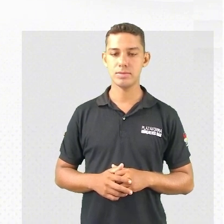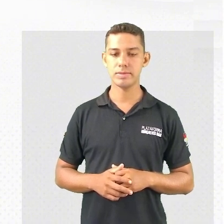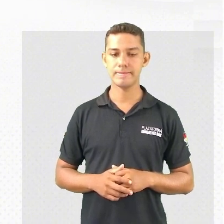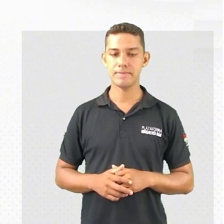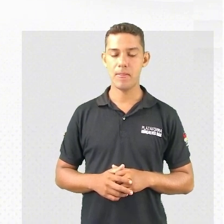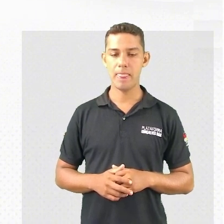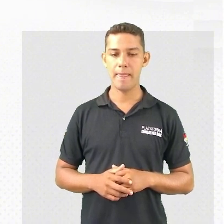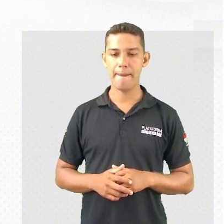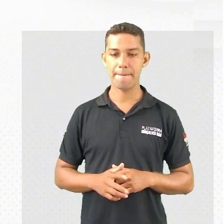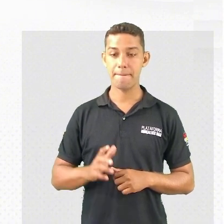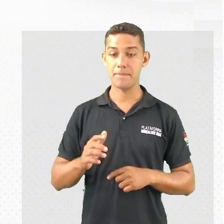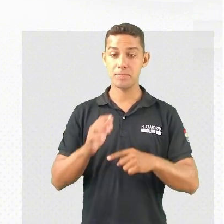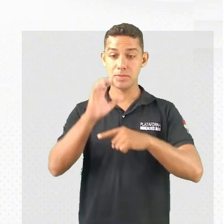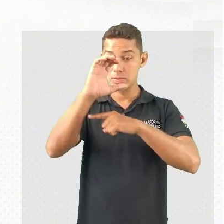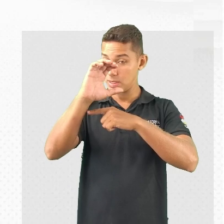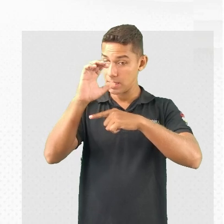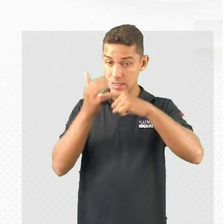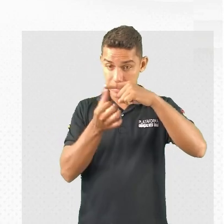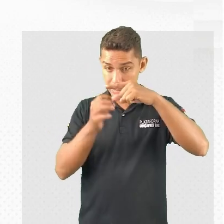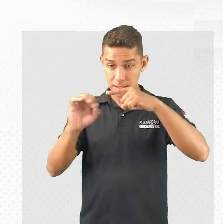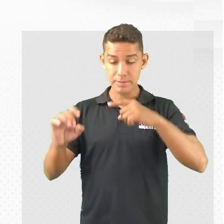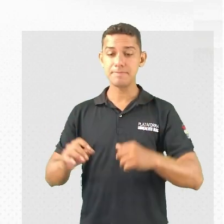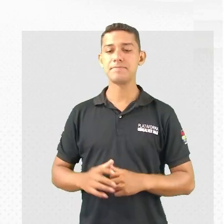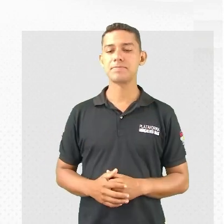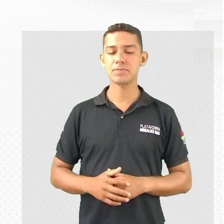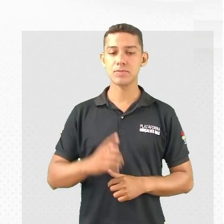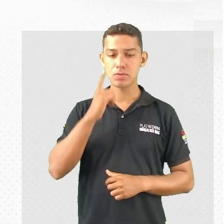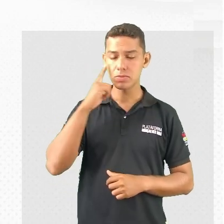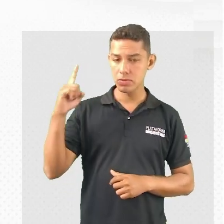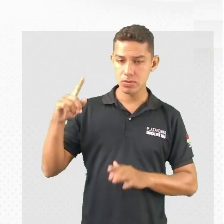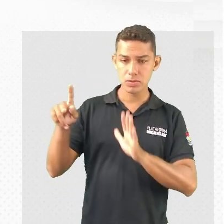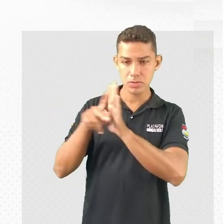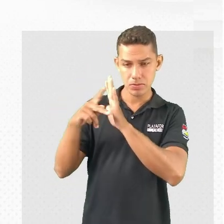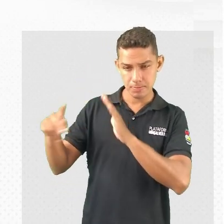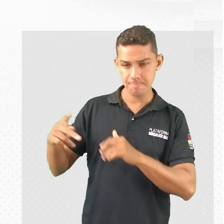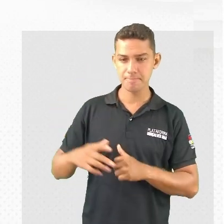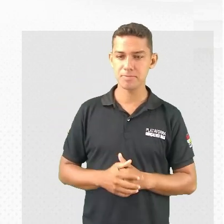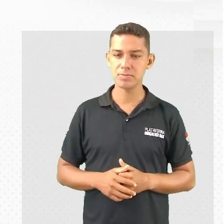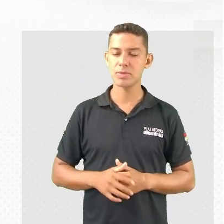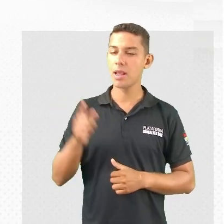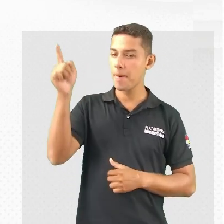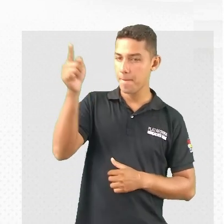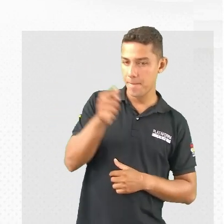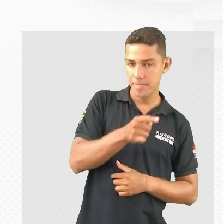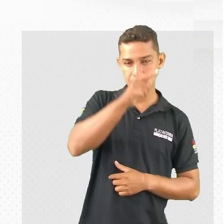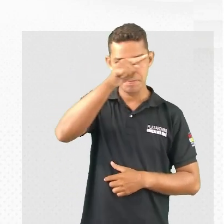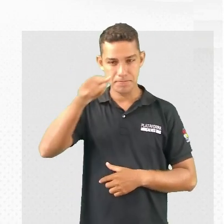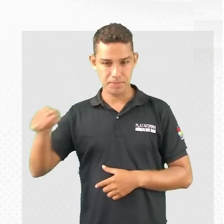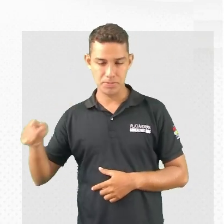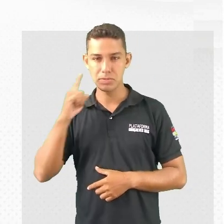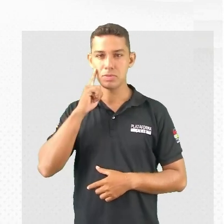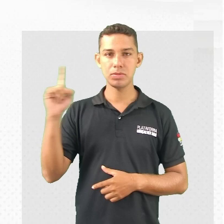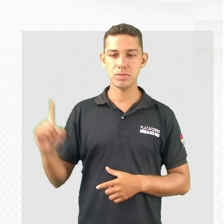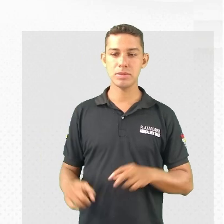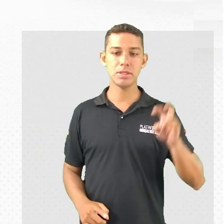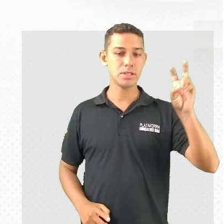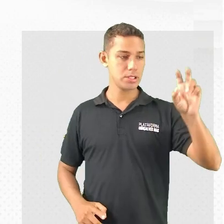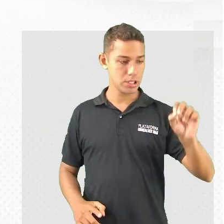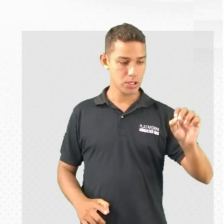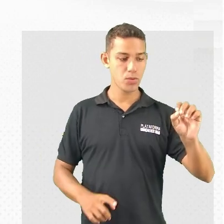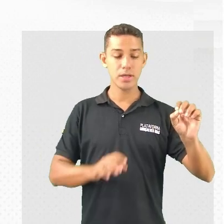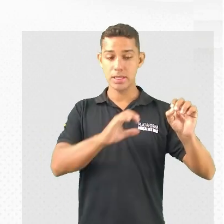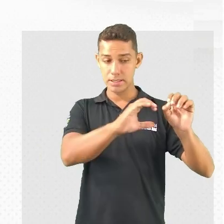600. Se você usa aqui a propriedade fundamental da proporção, meio pelos extremos, né? Fica